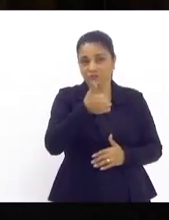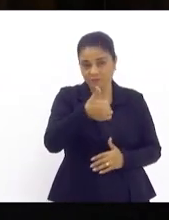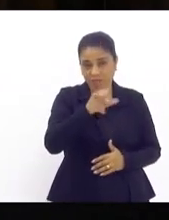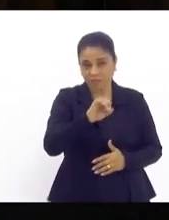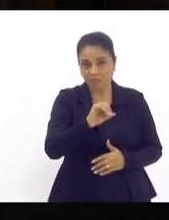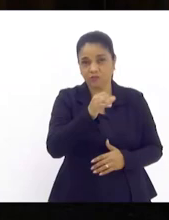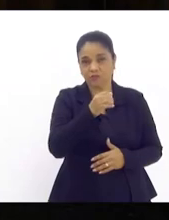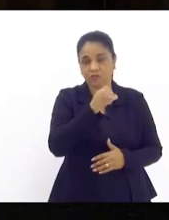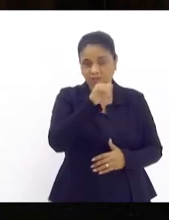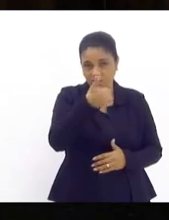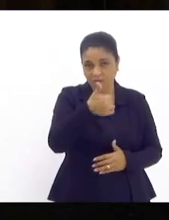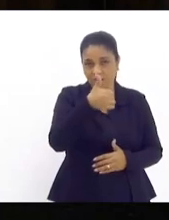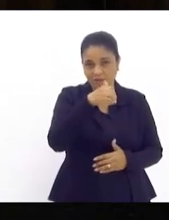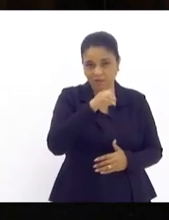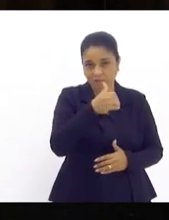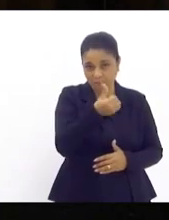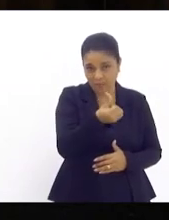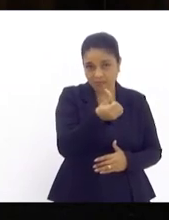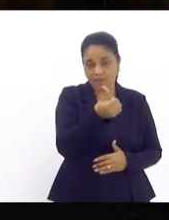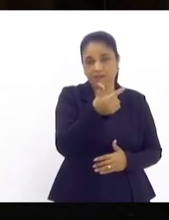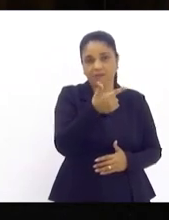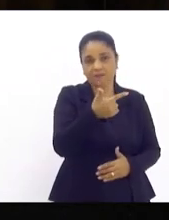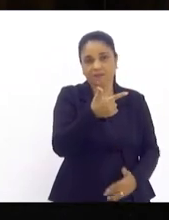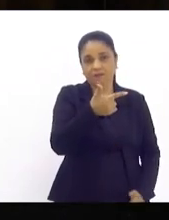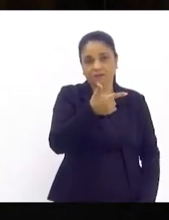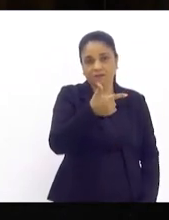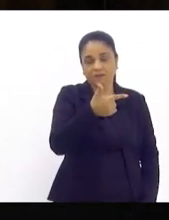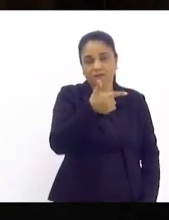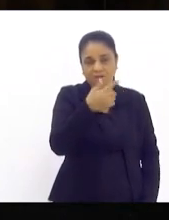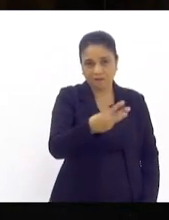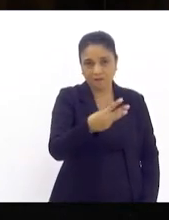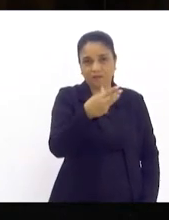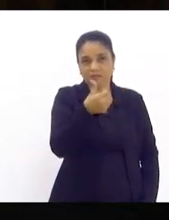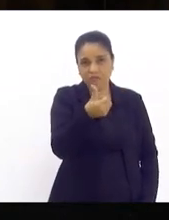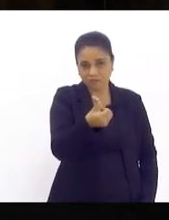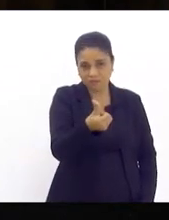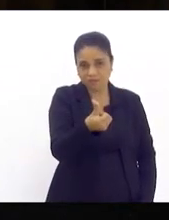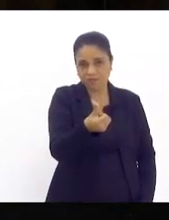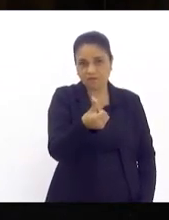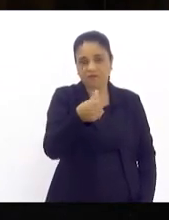Lei 11.645, ela